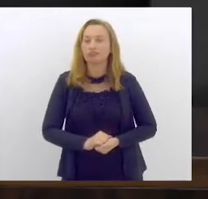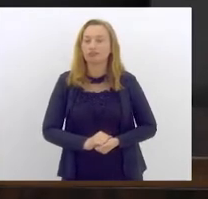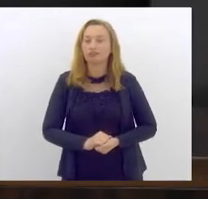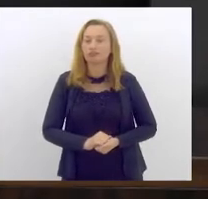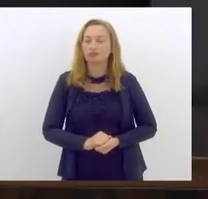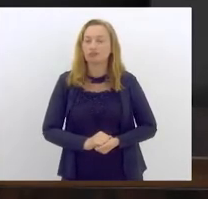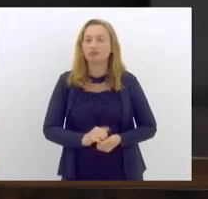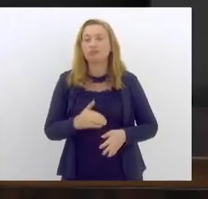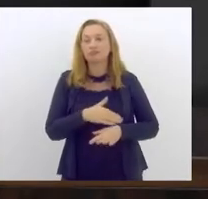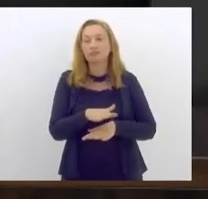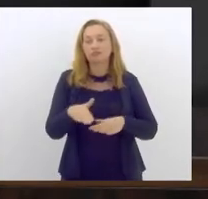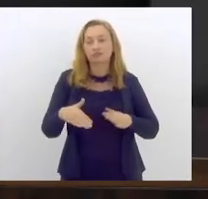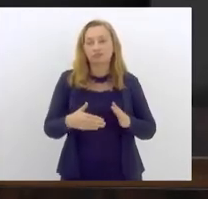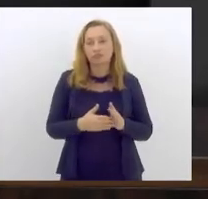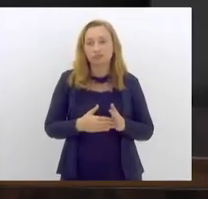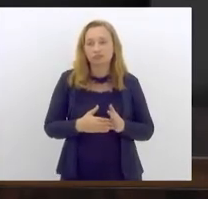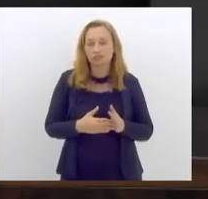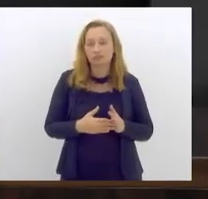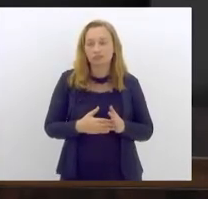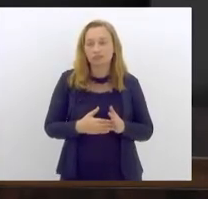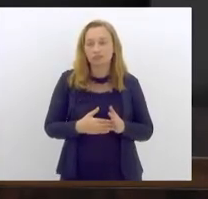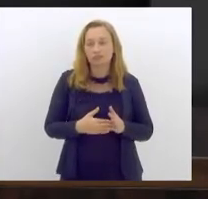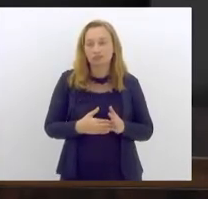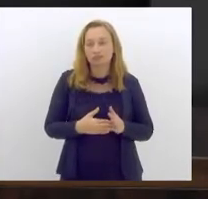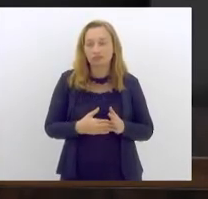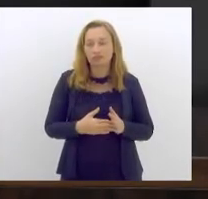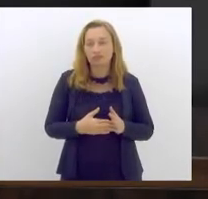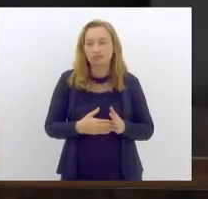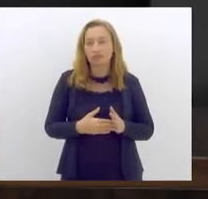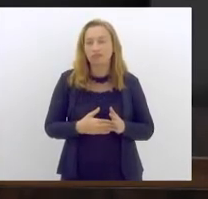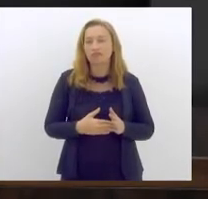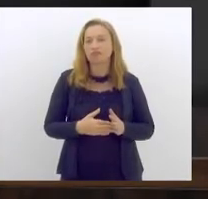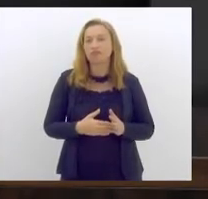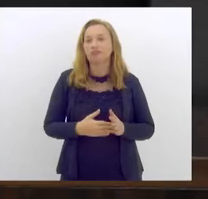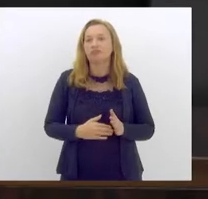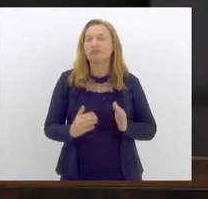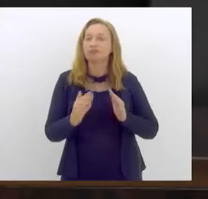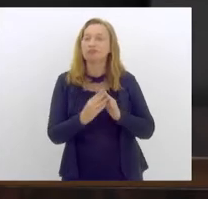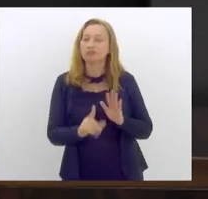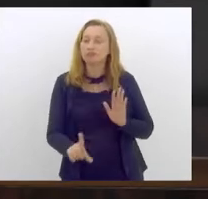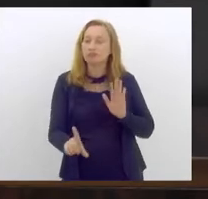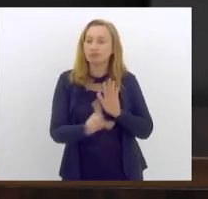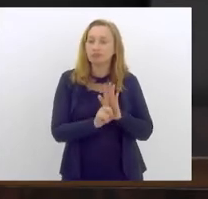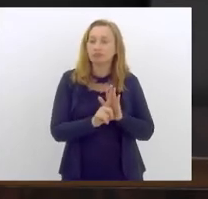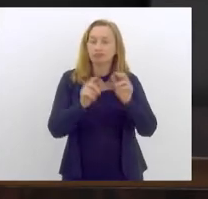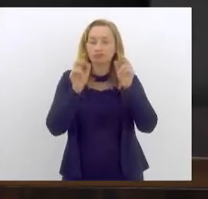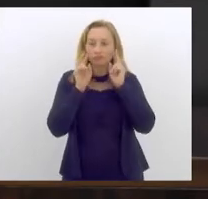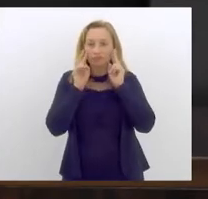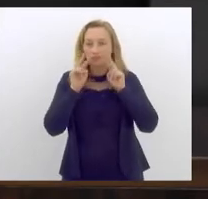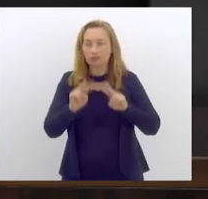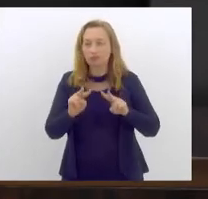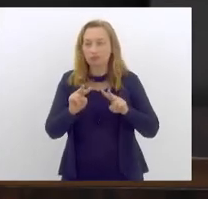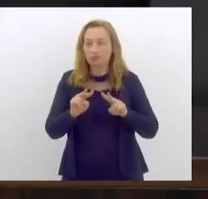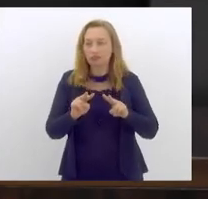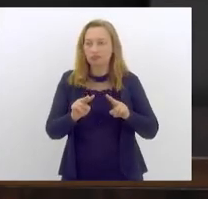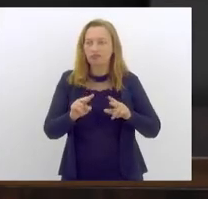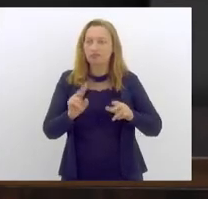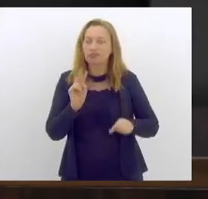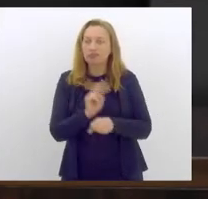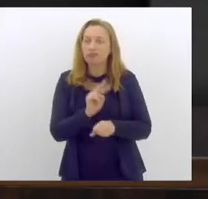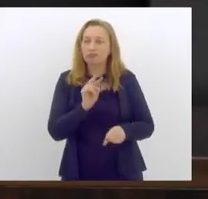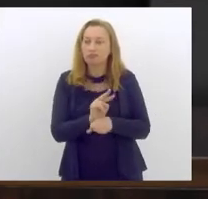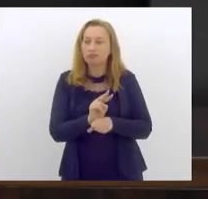é todo legislativo passou a ter um olhar mais atento quanto a prevenção do câncer de mama